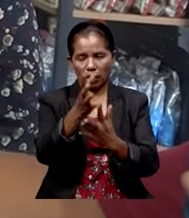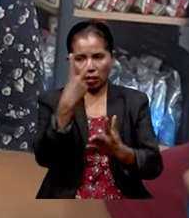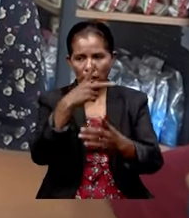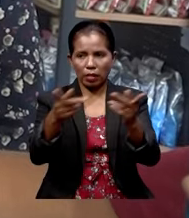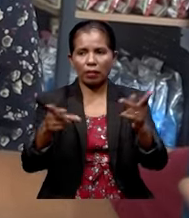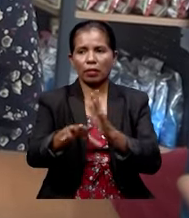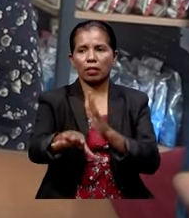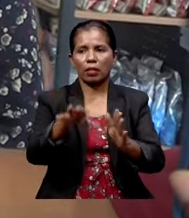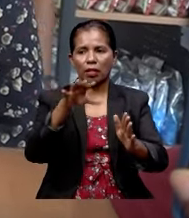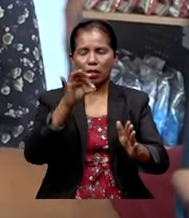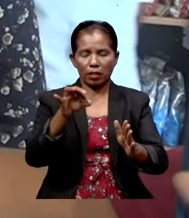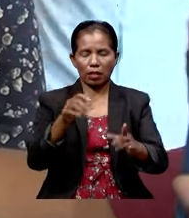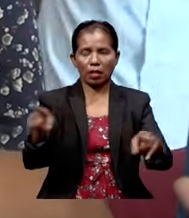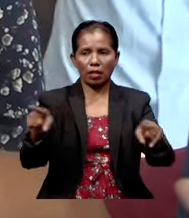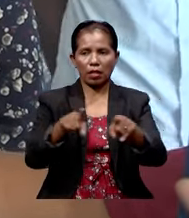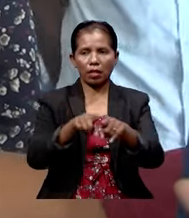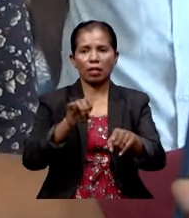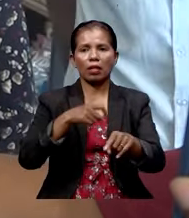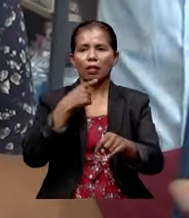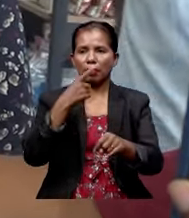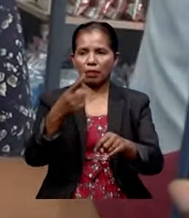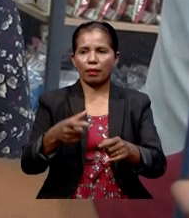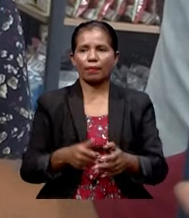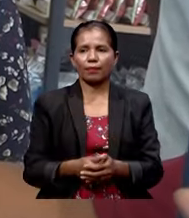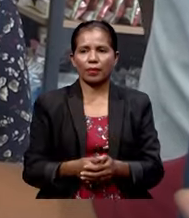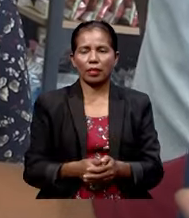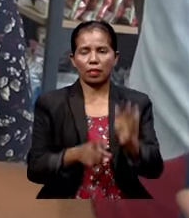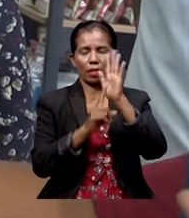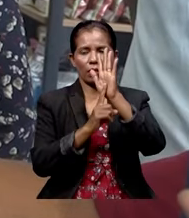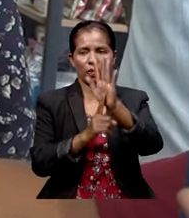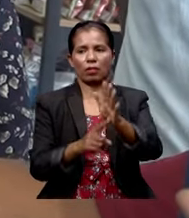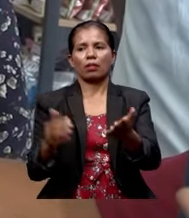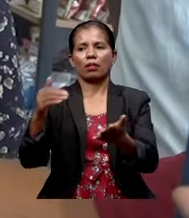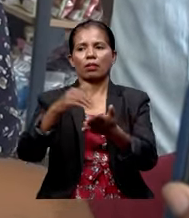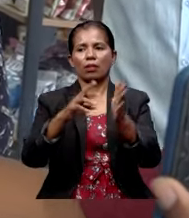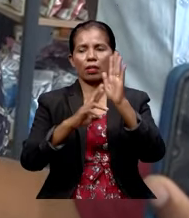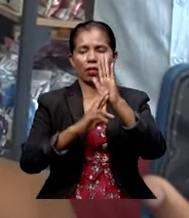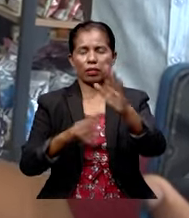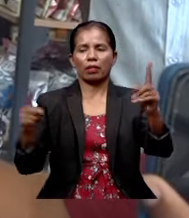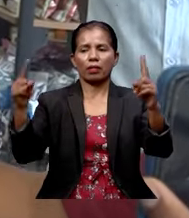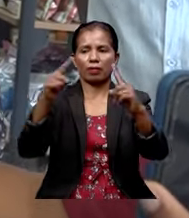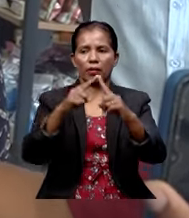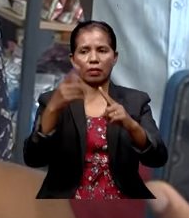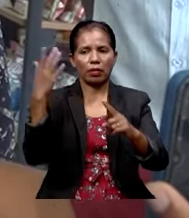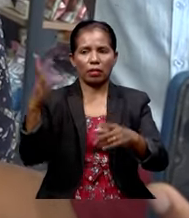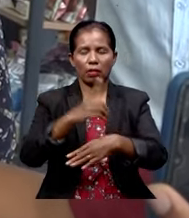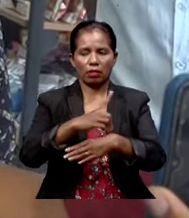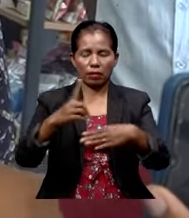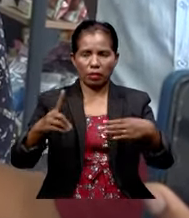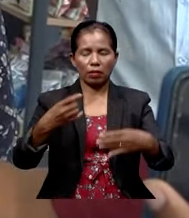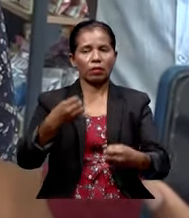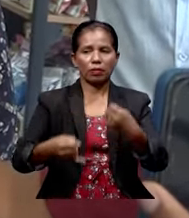reta evidências que nessa unha menciona, sei hato o fali relatório ba iha departamento